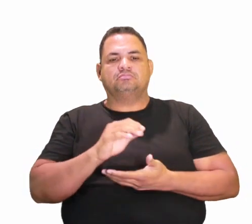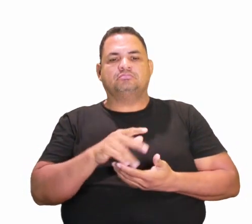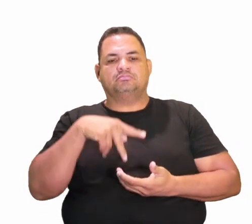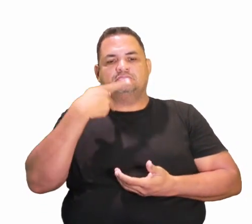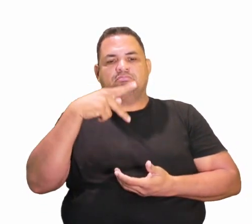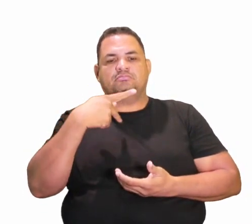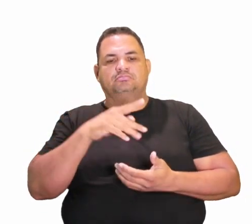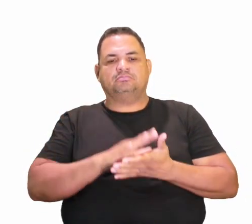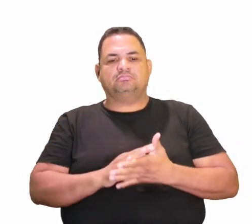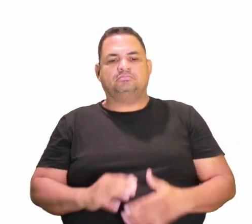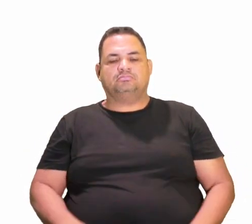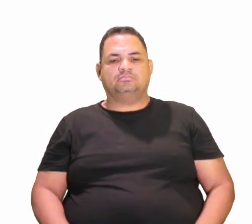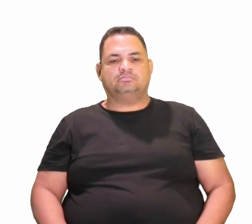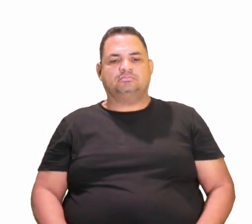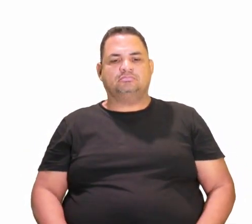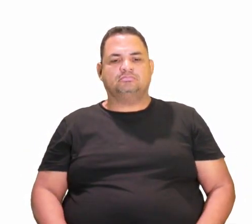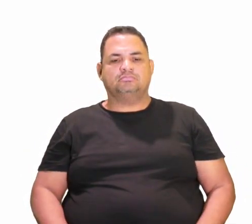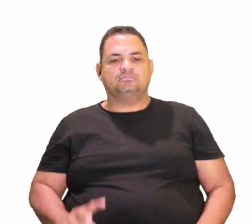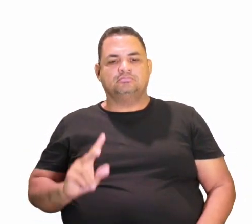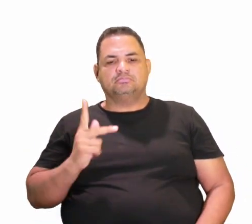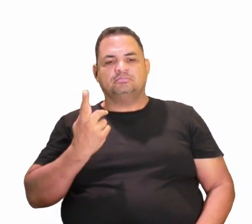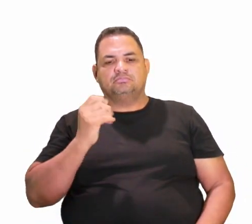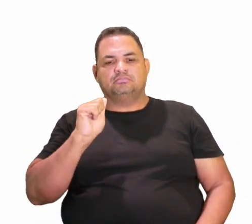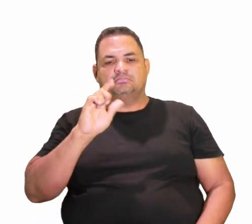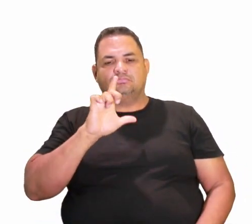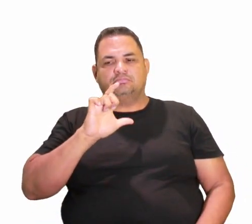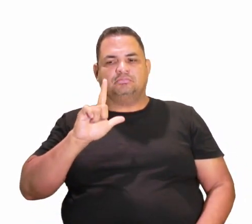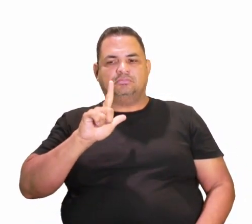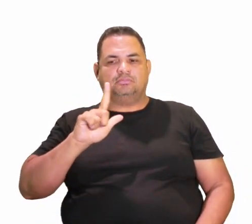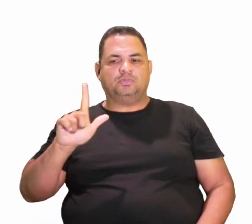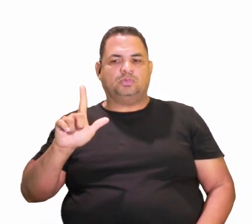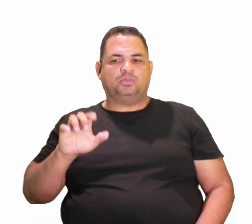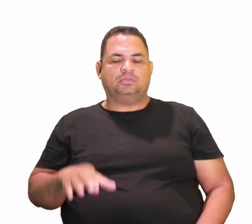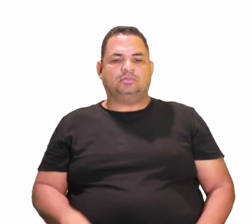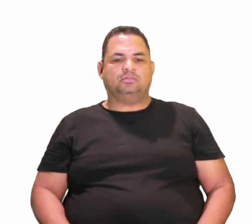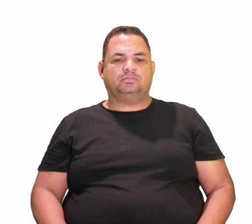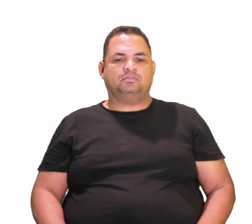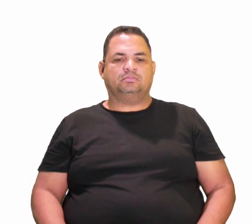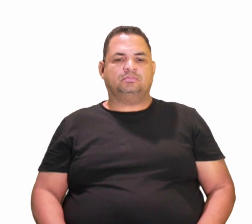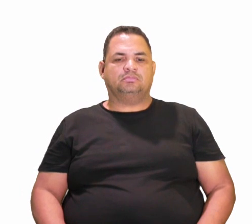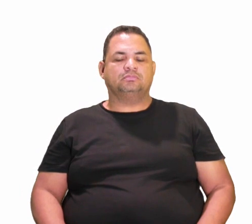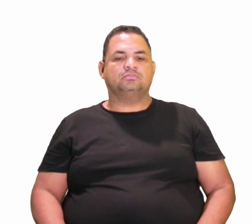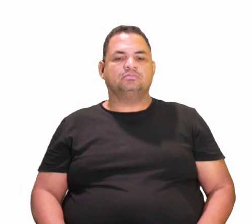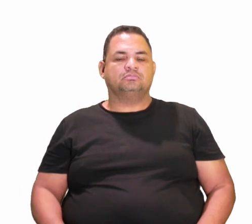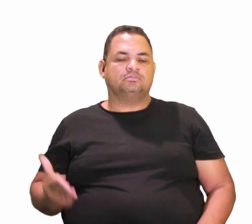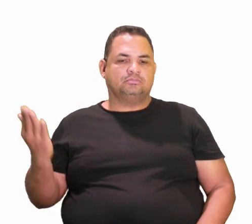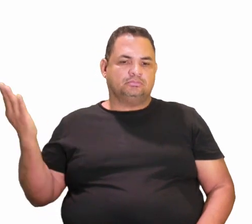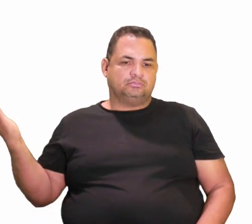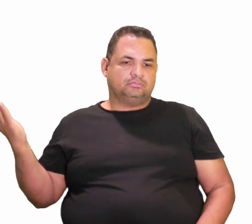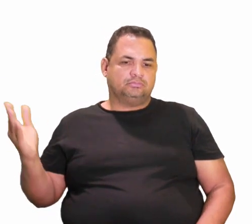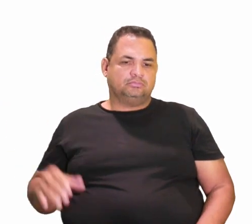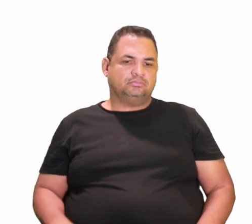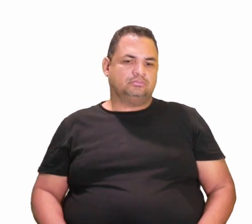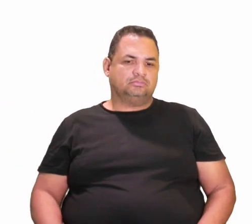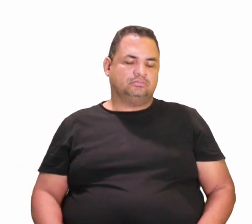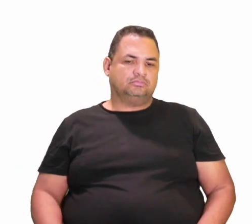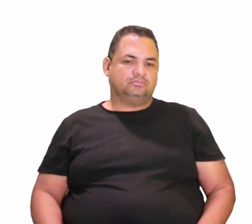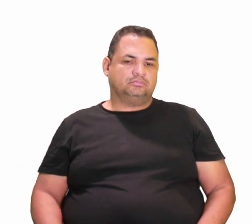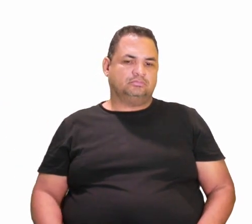falar Halloween, que a gente tá falando do quê? Do Halloween, certo? Halloween